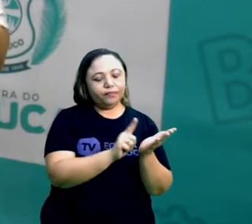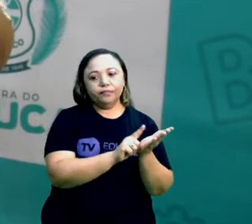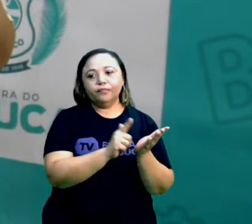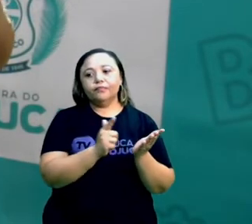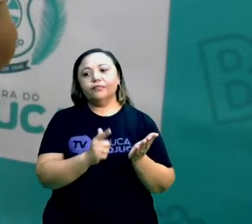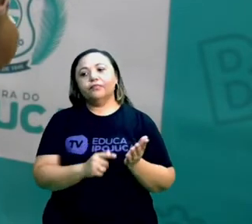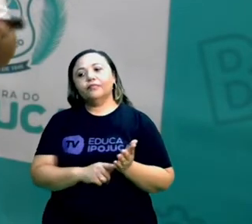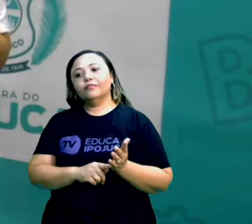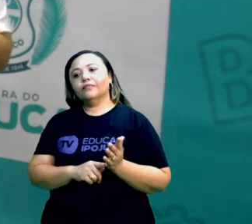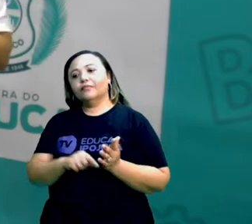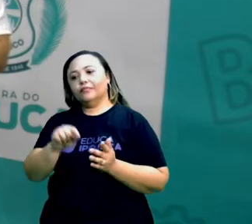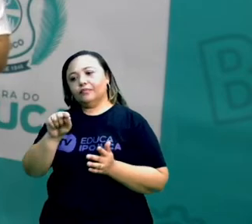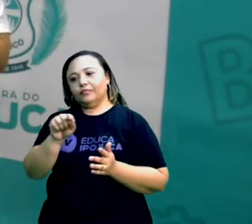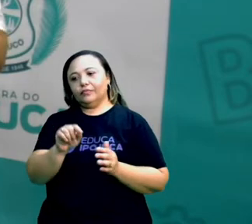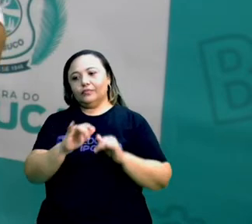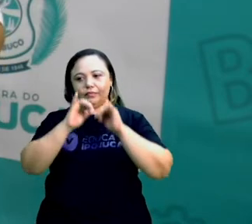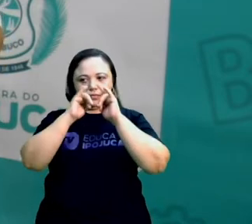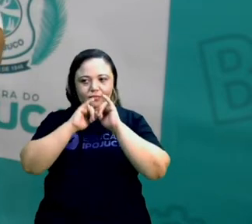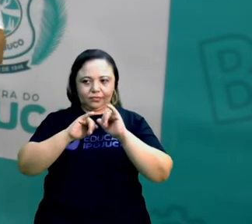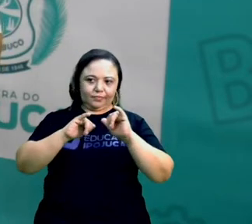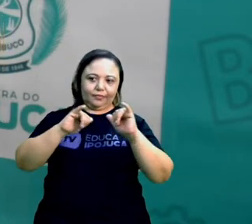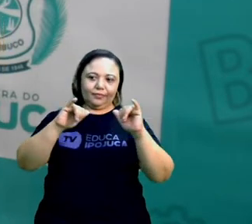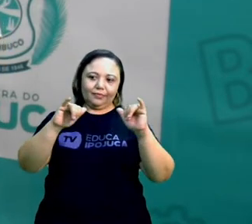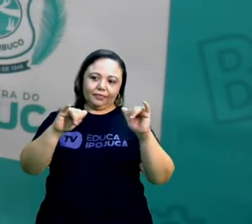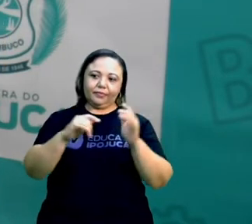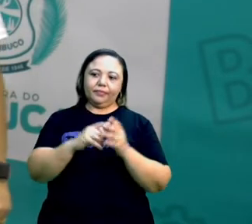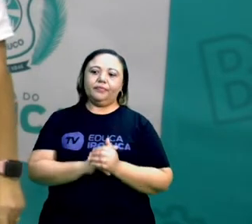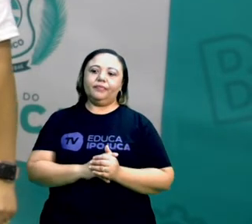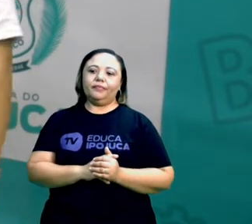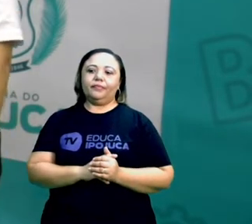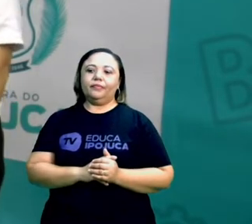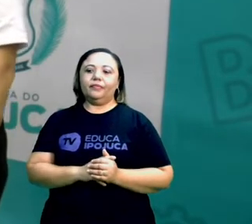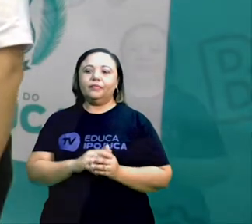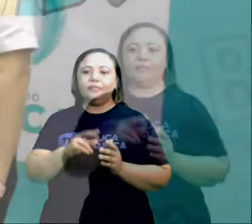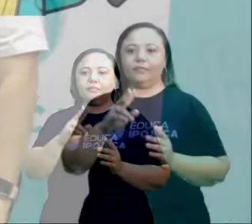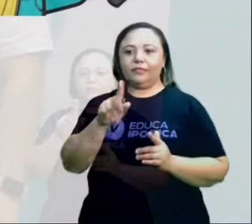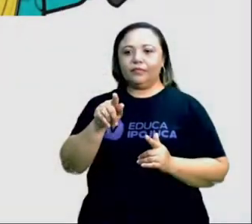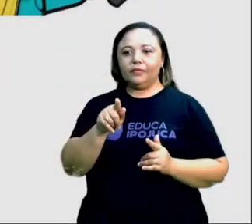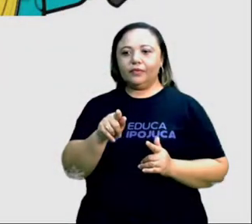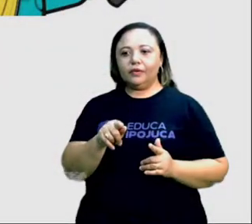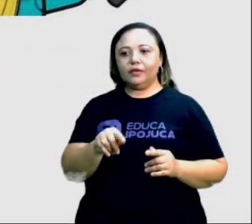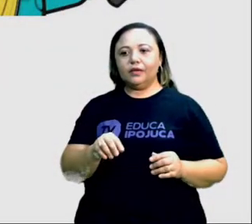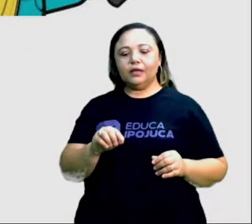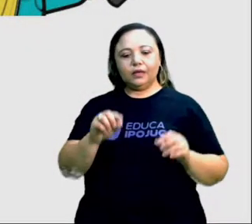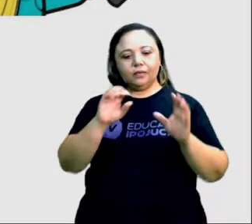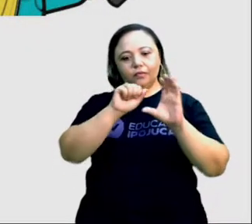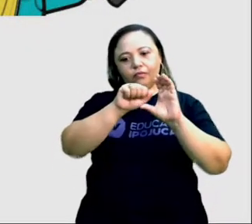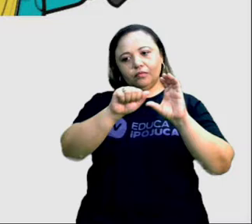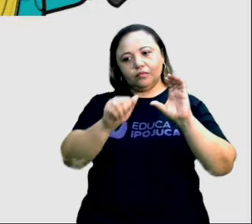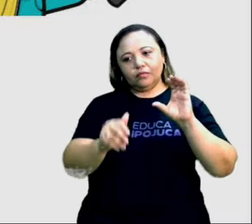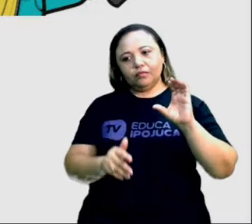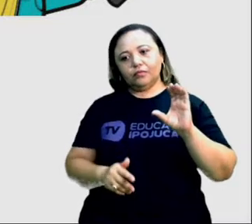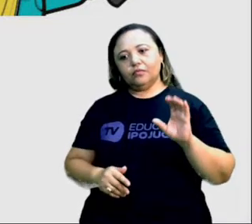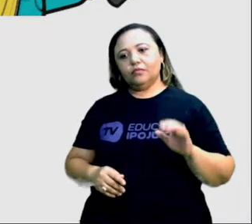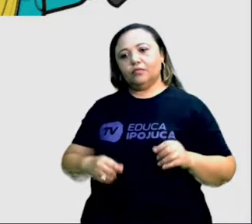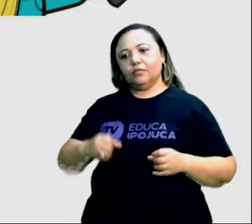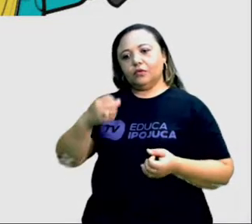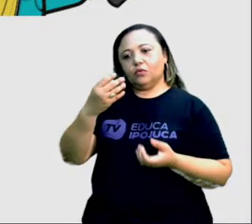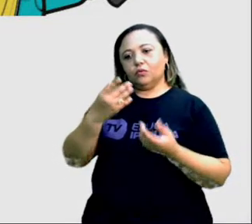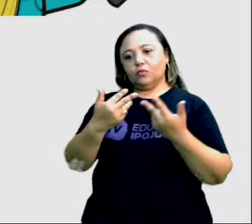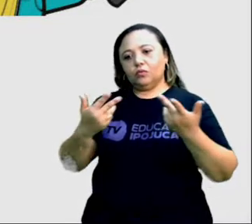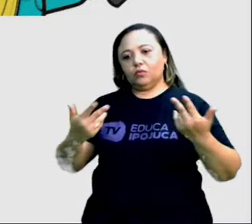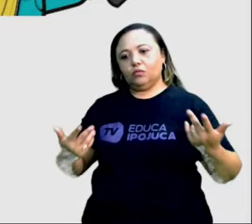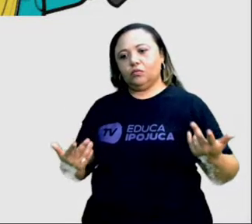o primeiro gênero textual que vem à nossa mente é notícia. E a notícia, ela se caracteriza pelo relato de